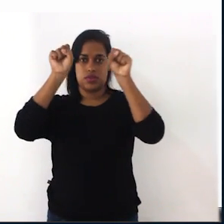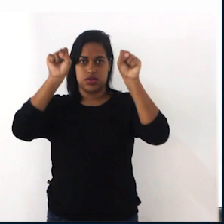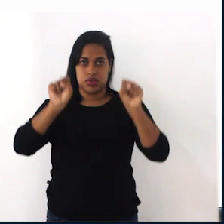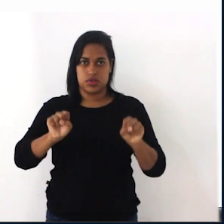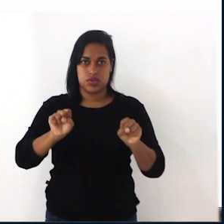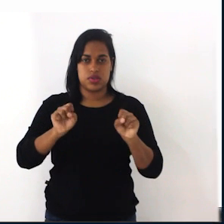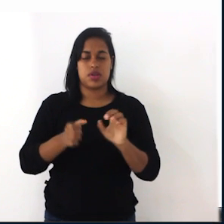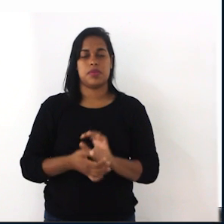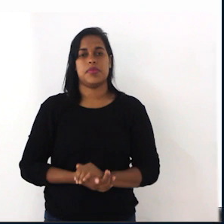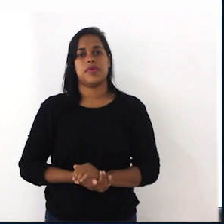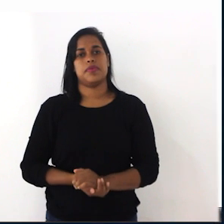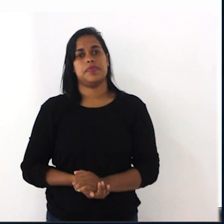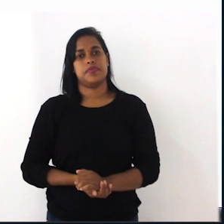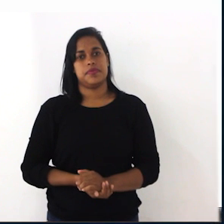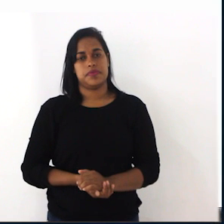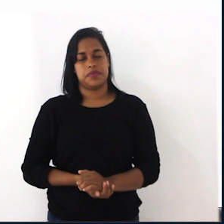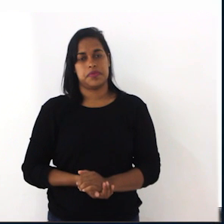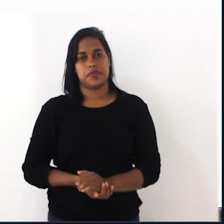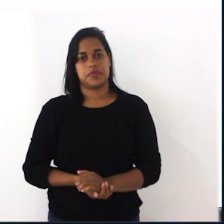sistema.